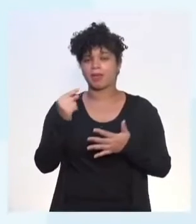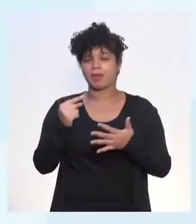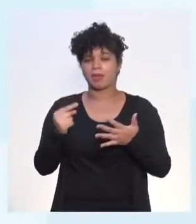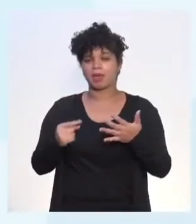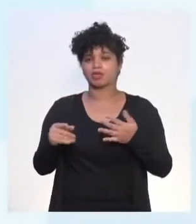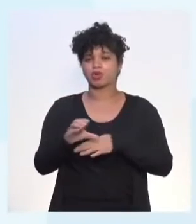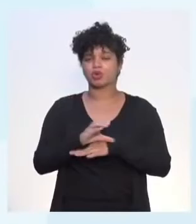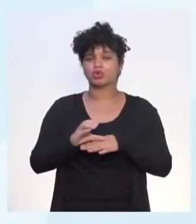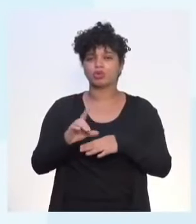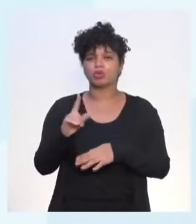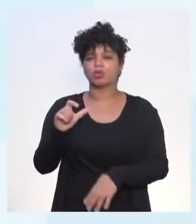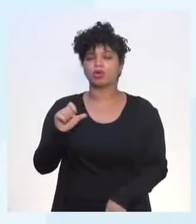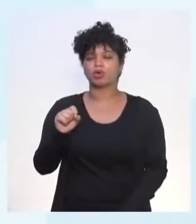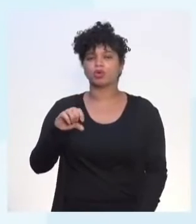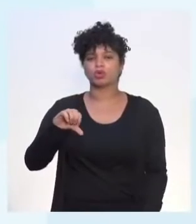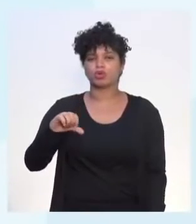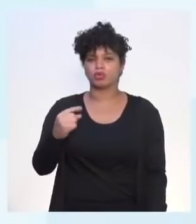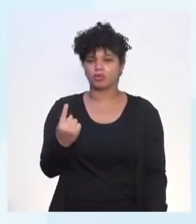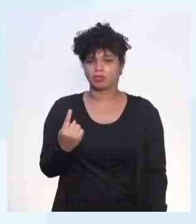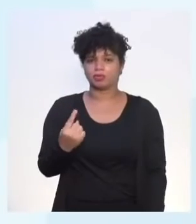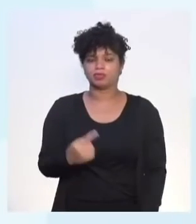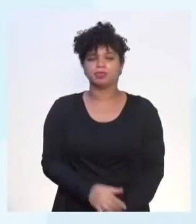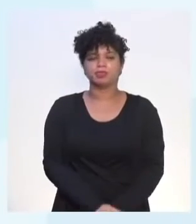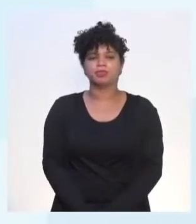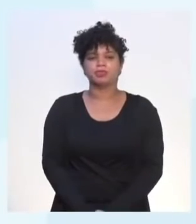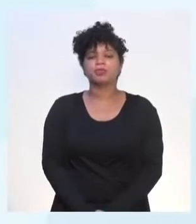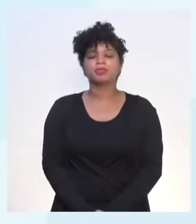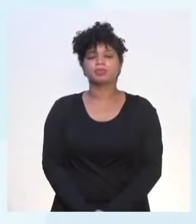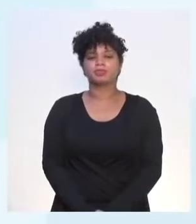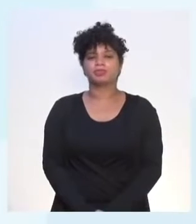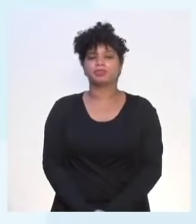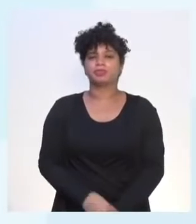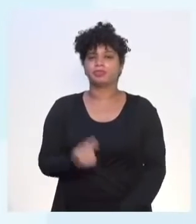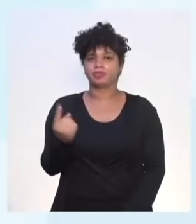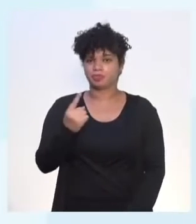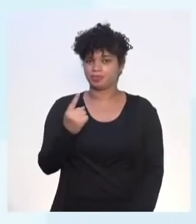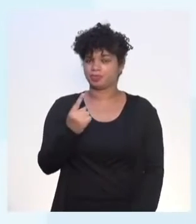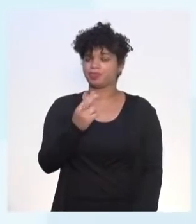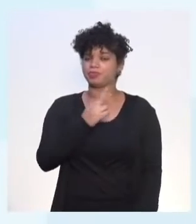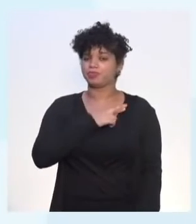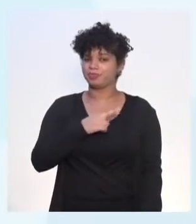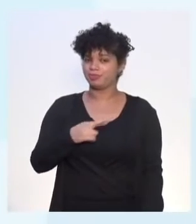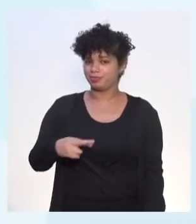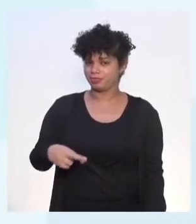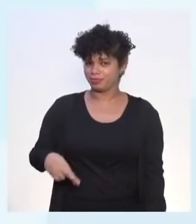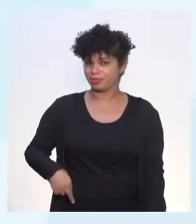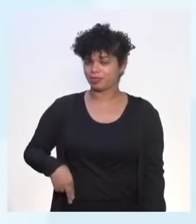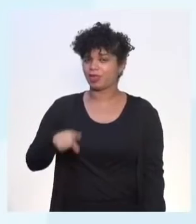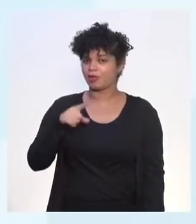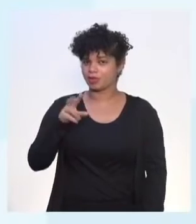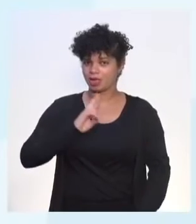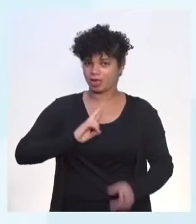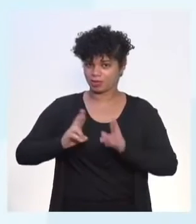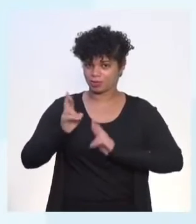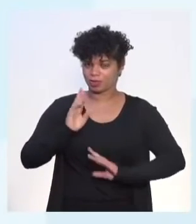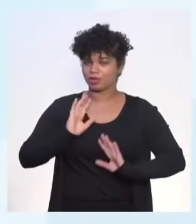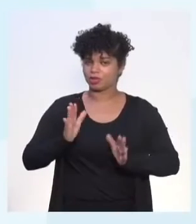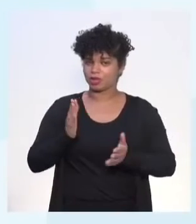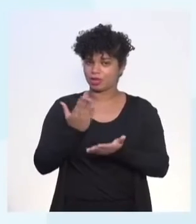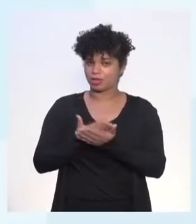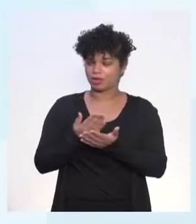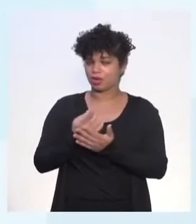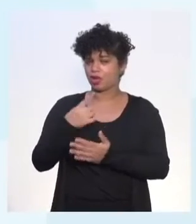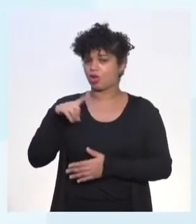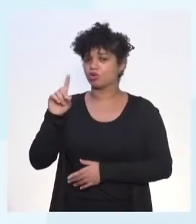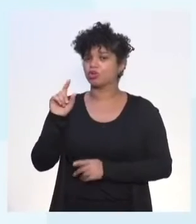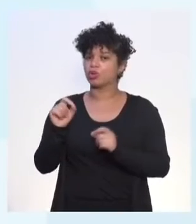de 1891. Primeiro, República, que vocês responderam na aula passada.